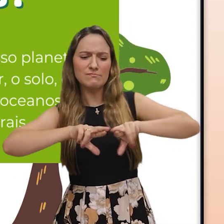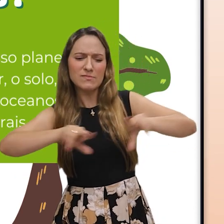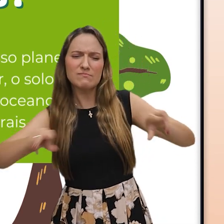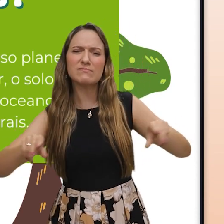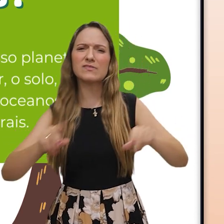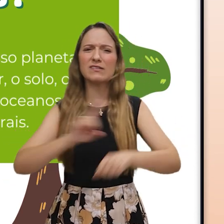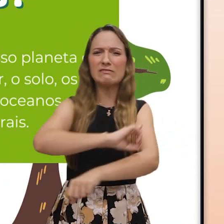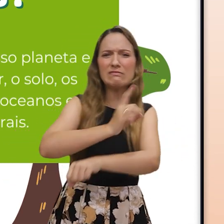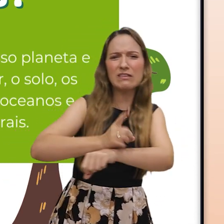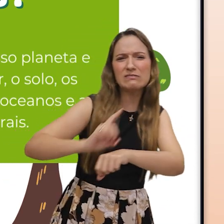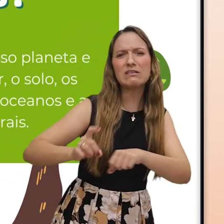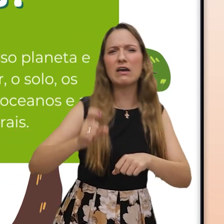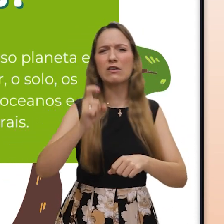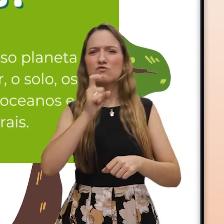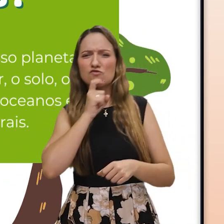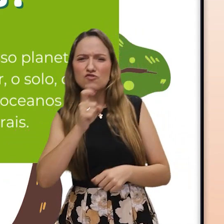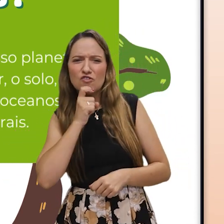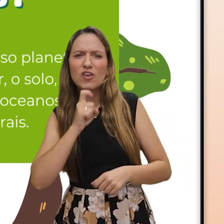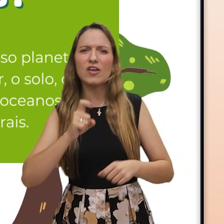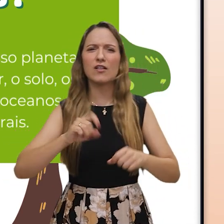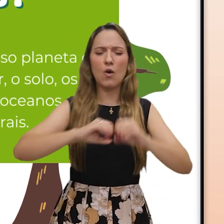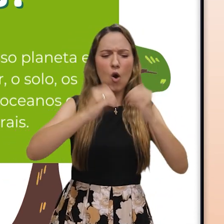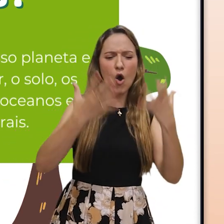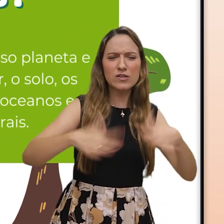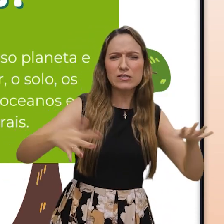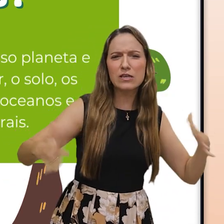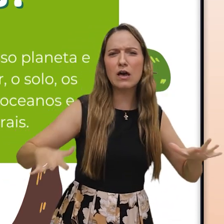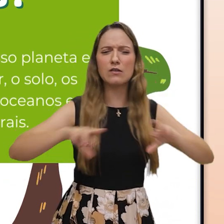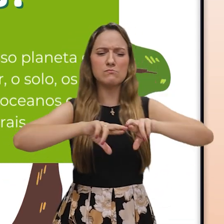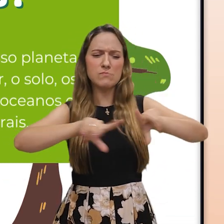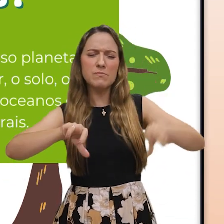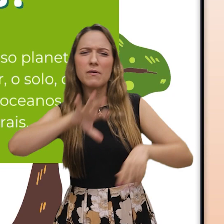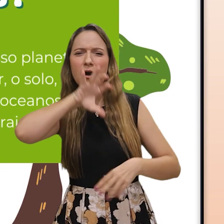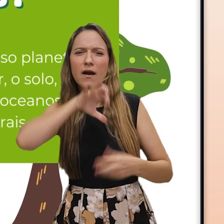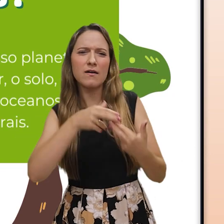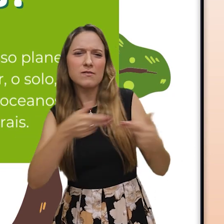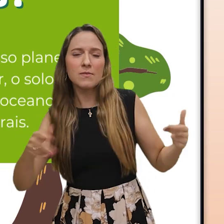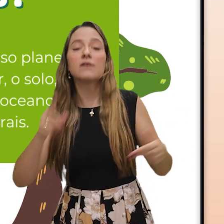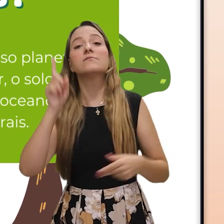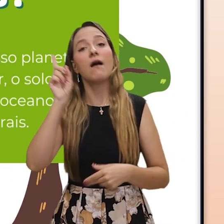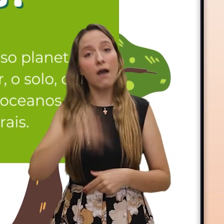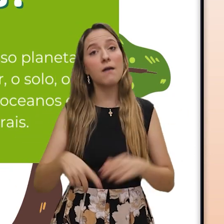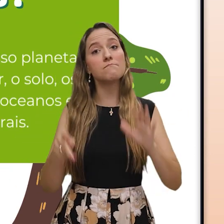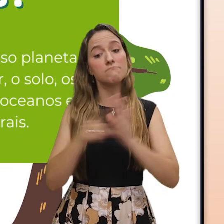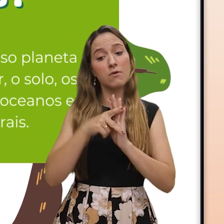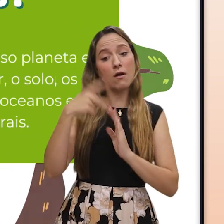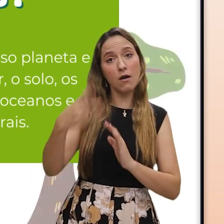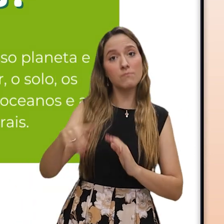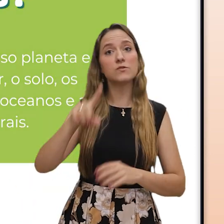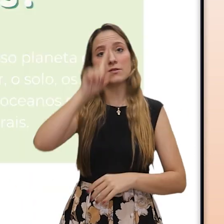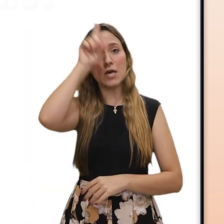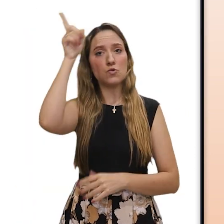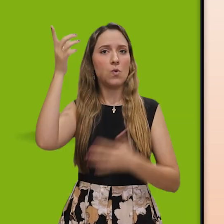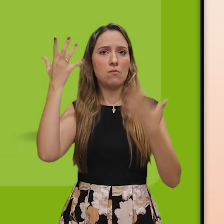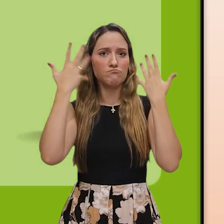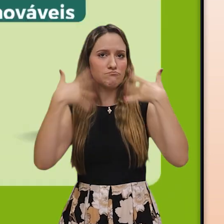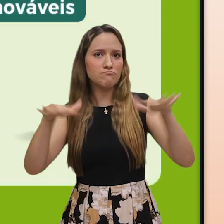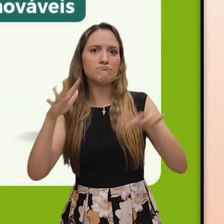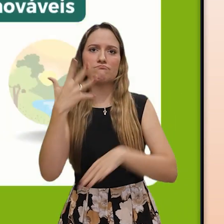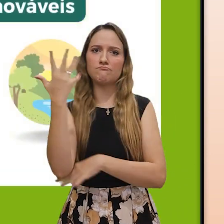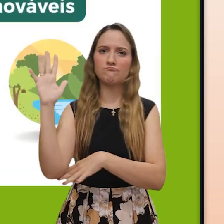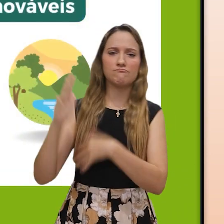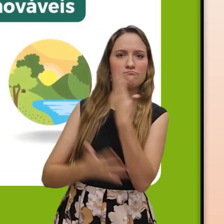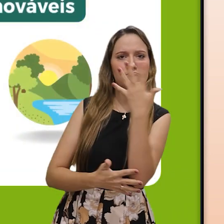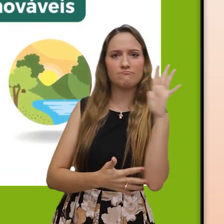florestas, os desertos, geleiras, oceanos e toda a vida selvagem são exemplos de